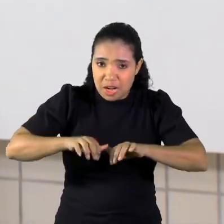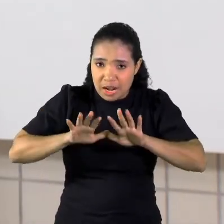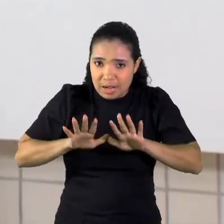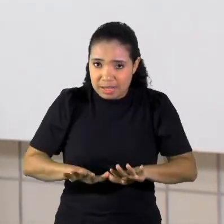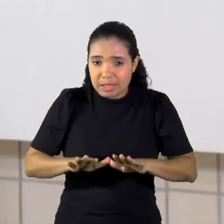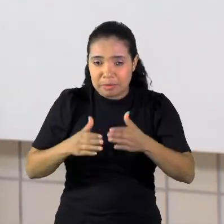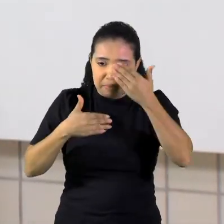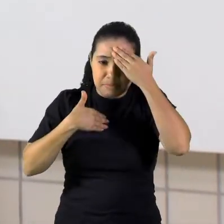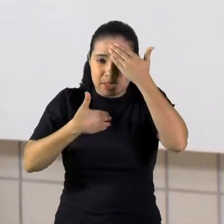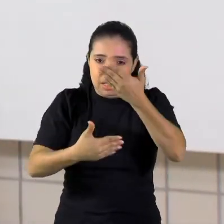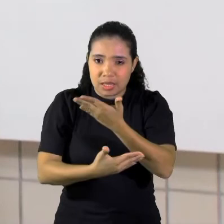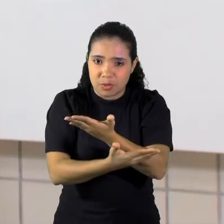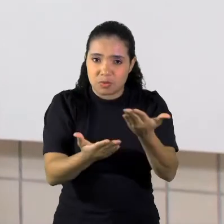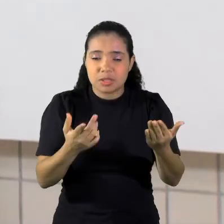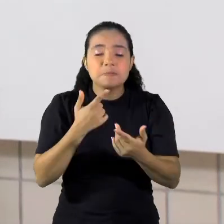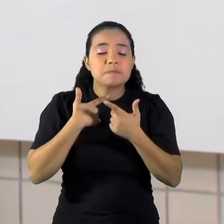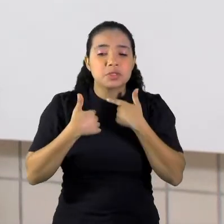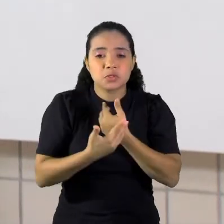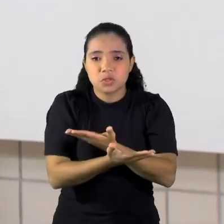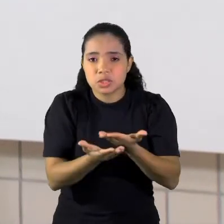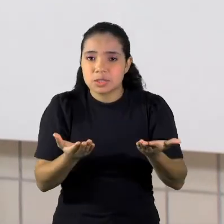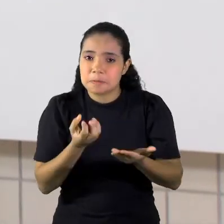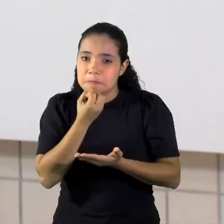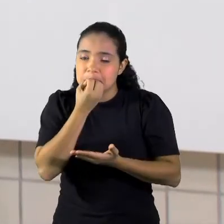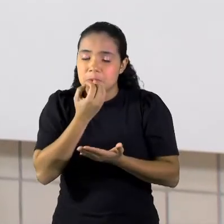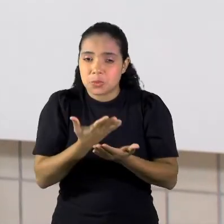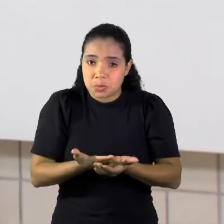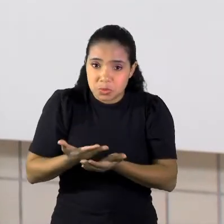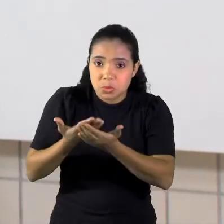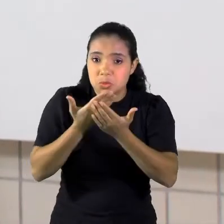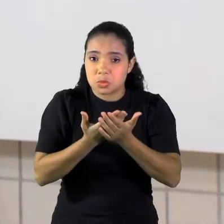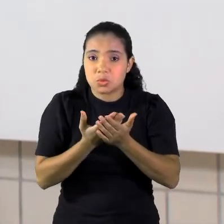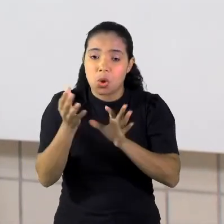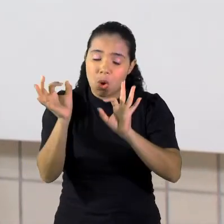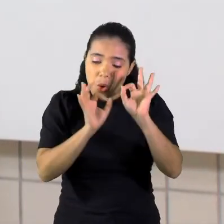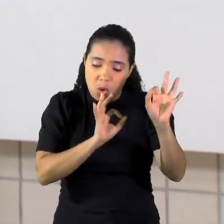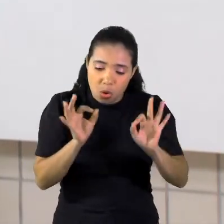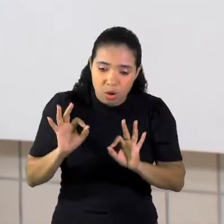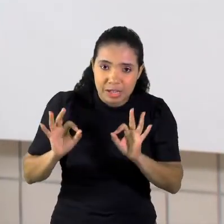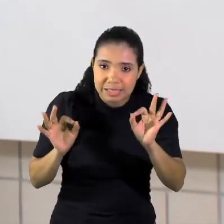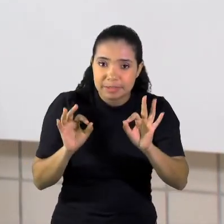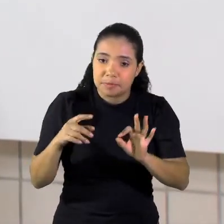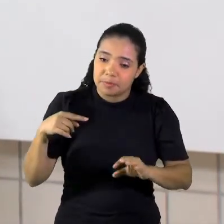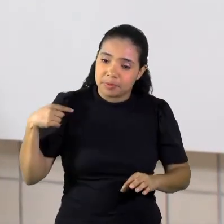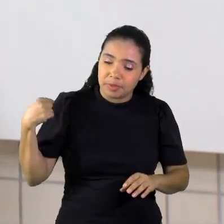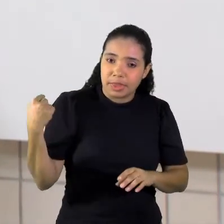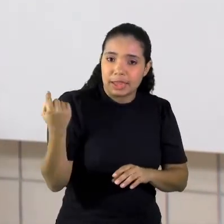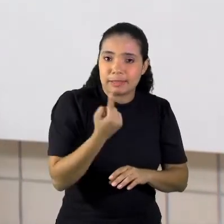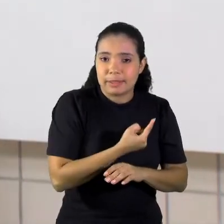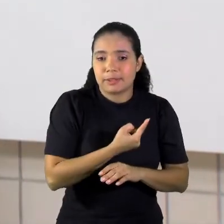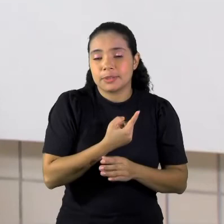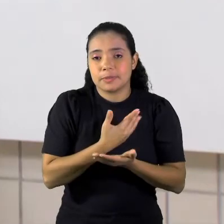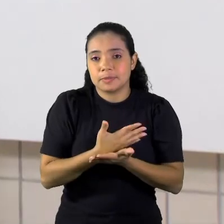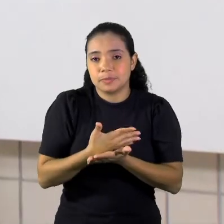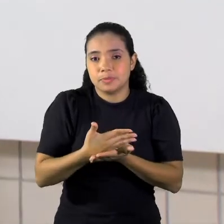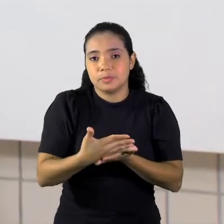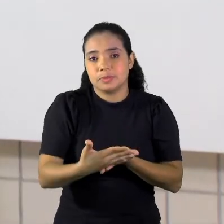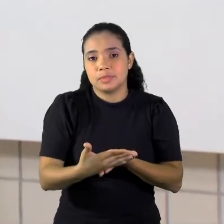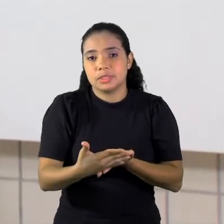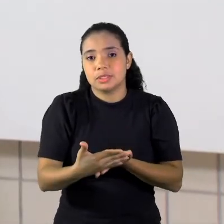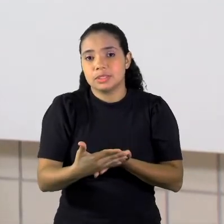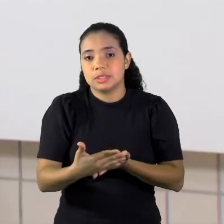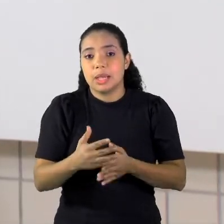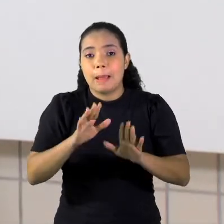momento. Desejo a todos vocês bons estudos, organizem-se, nós estamos caminhando, mas